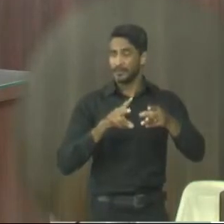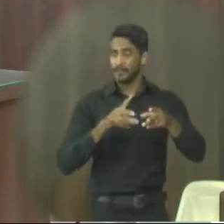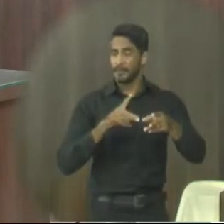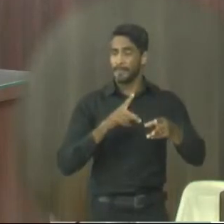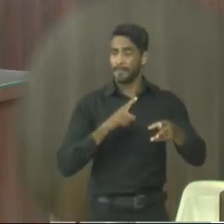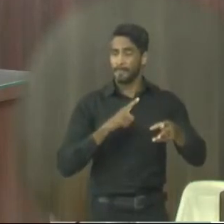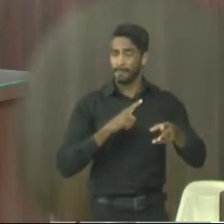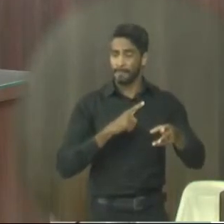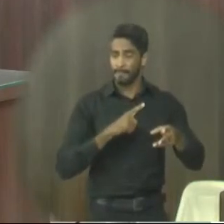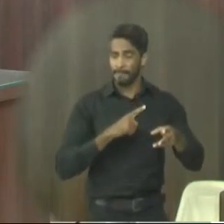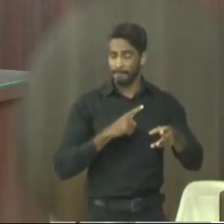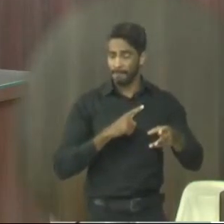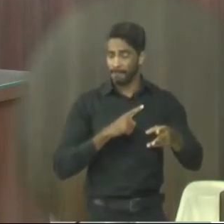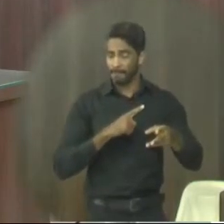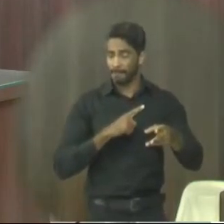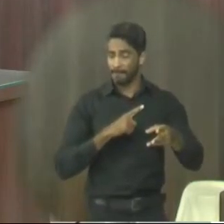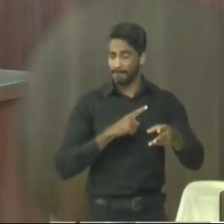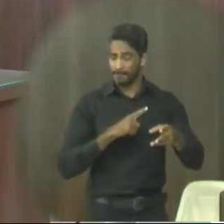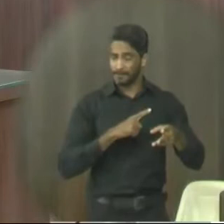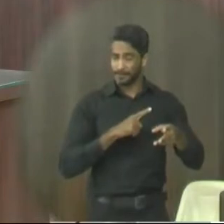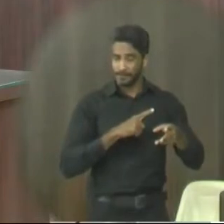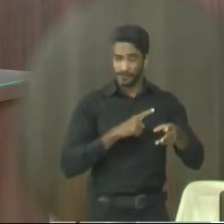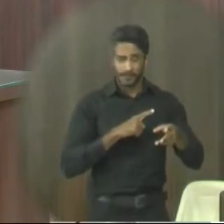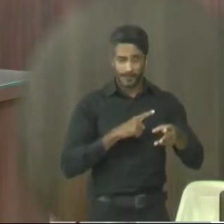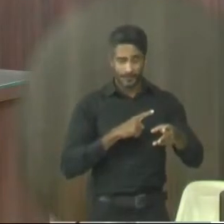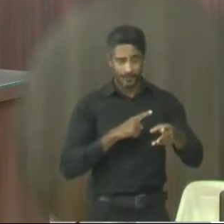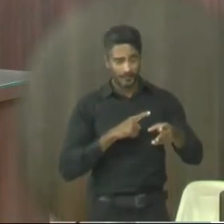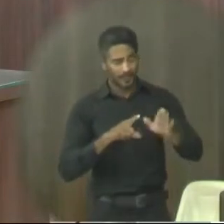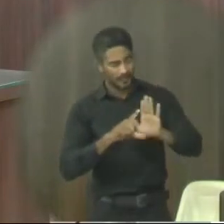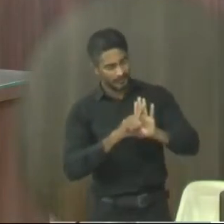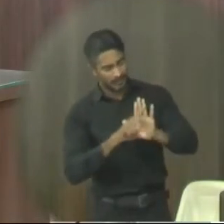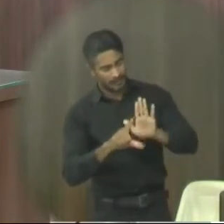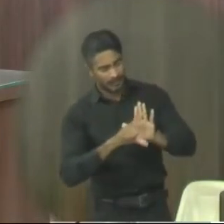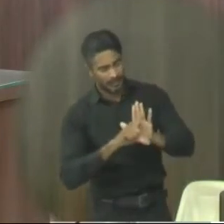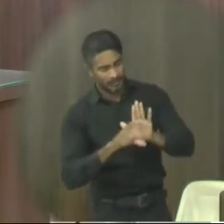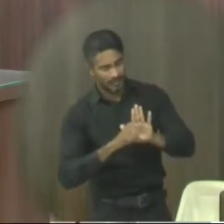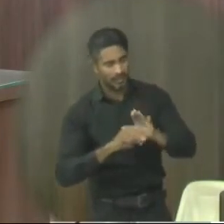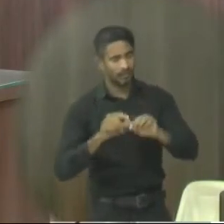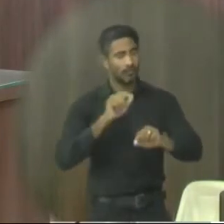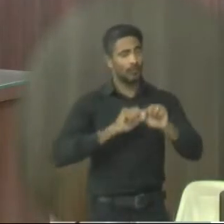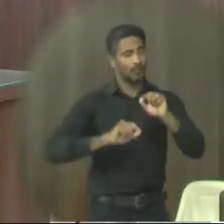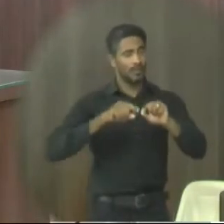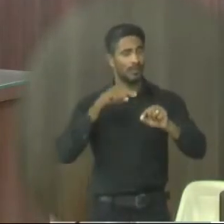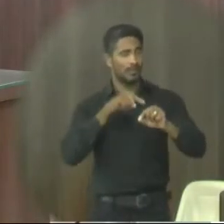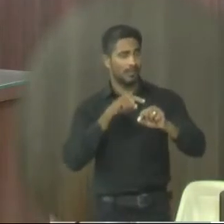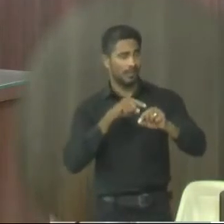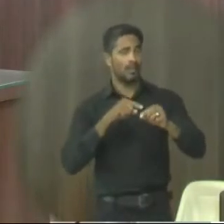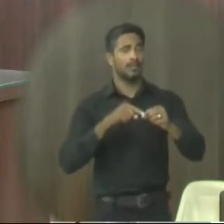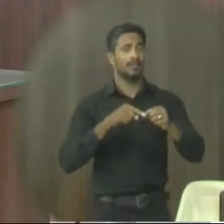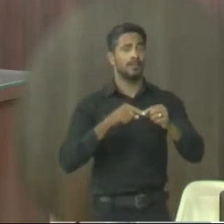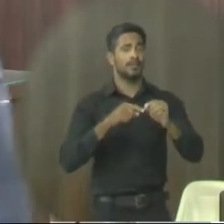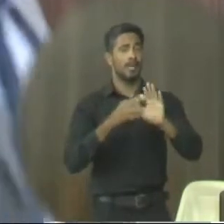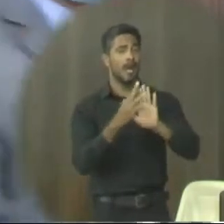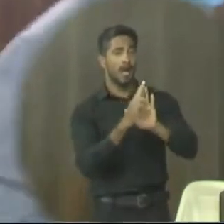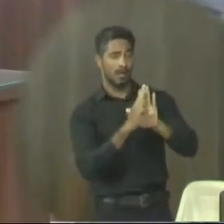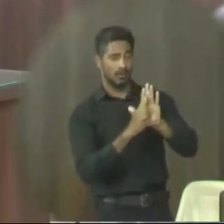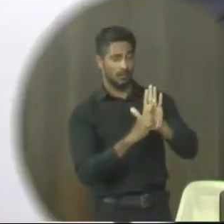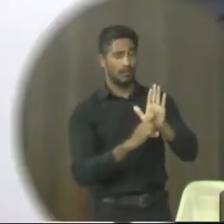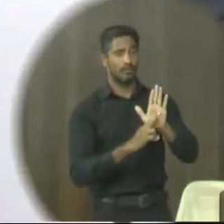quanto à benevolente integração do legislador, o referido ato de normativo se